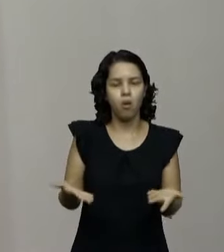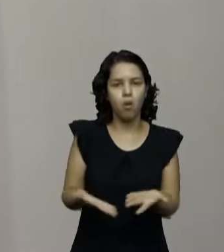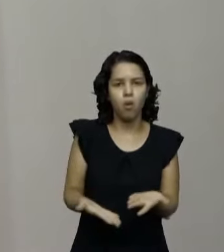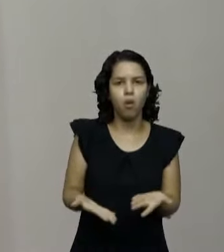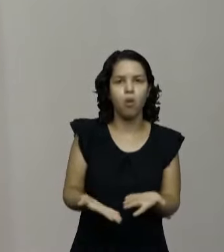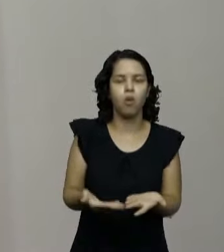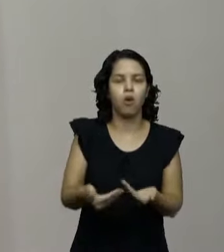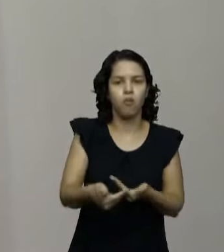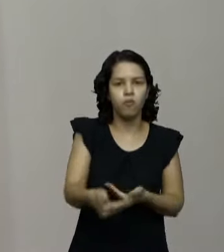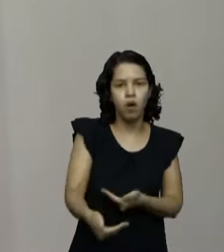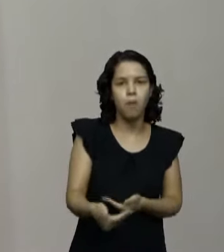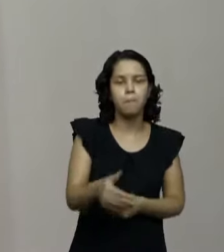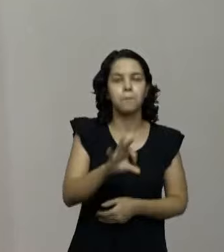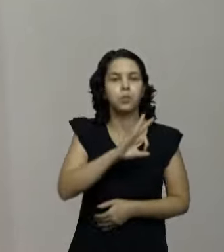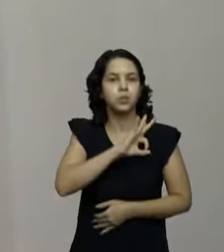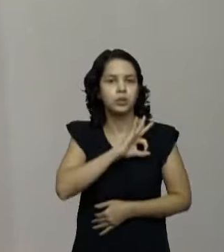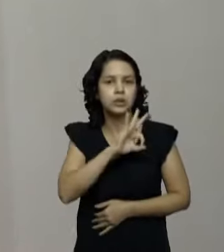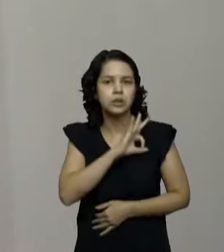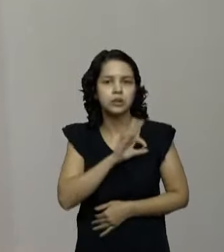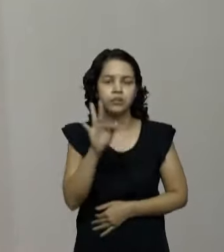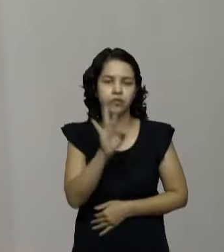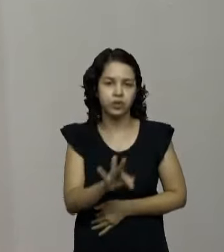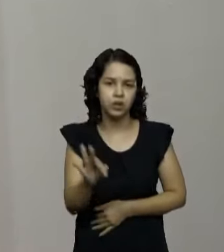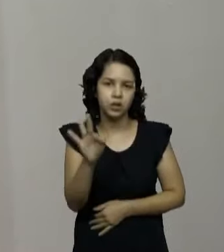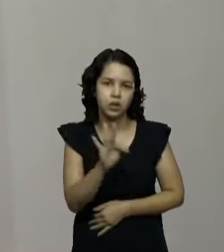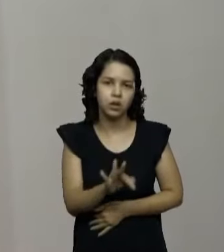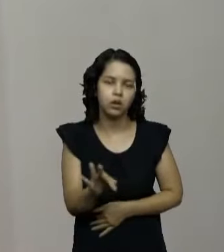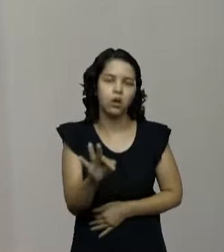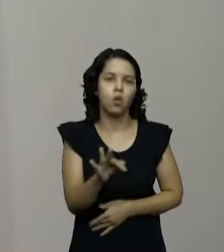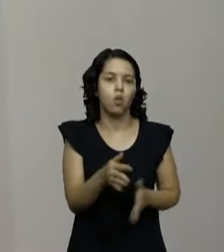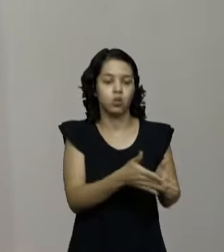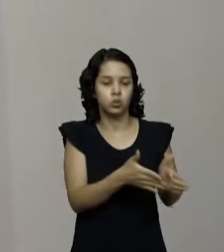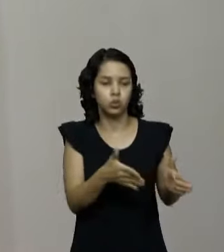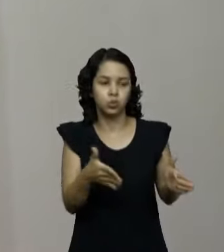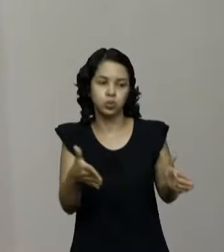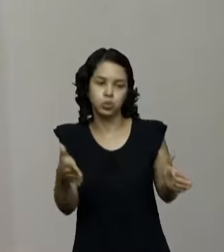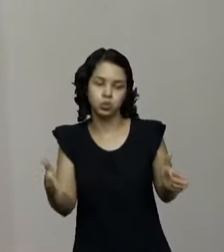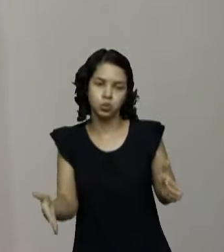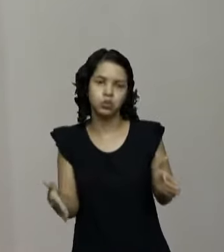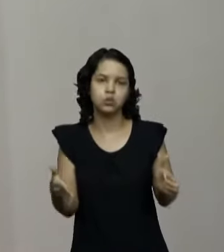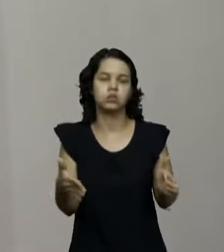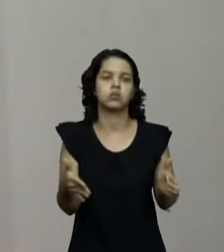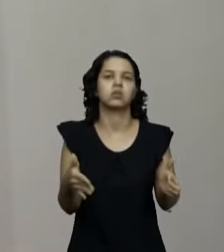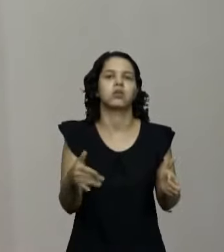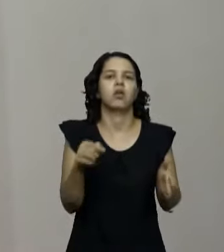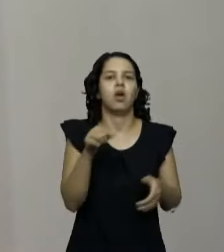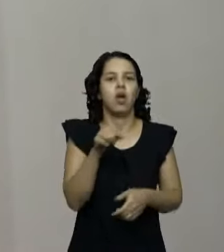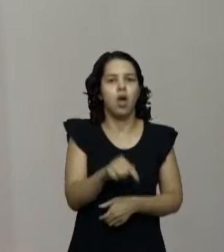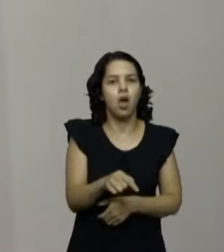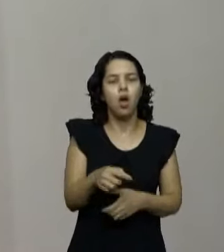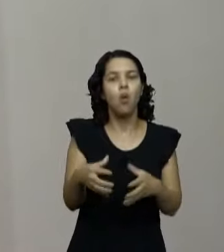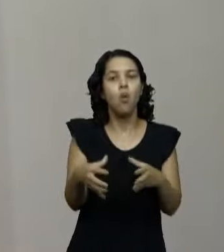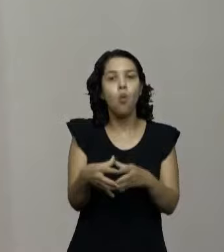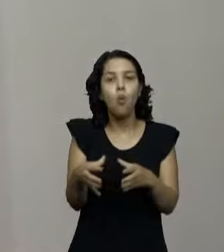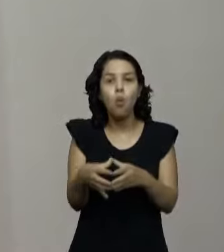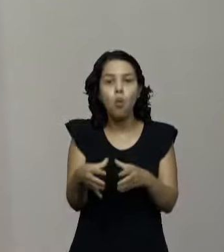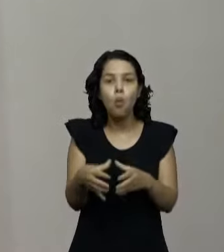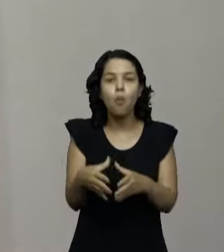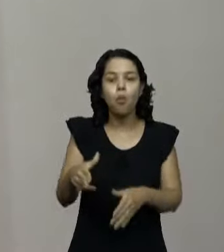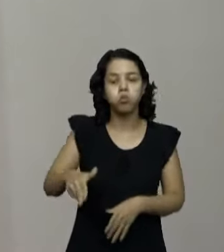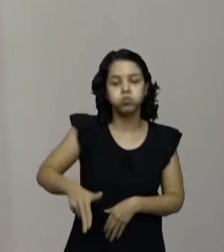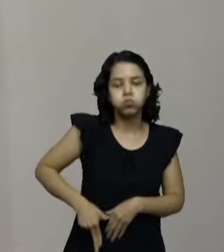competência da Polícia Federal, mas durante muito tempo a expedição do porte de arma